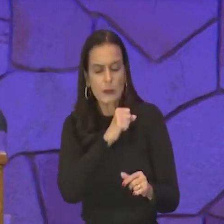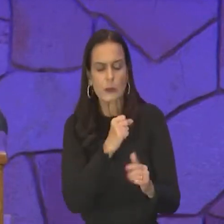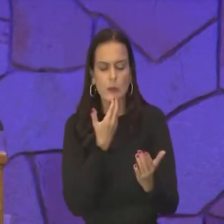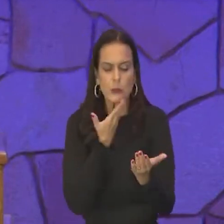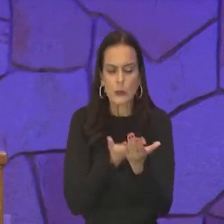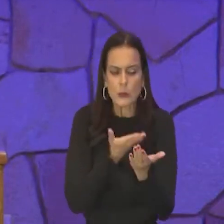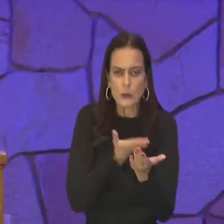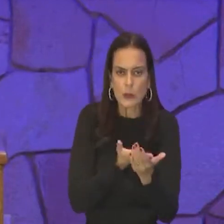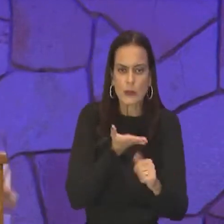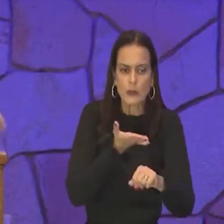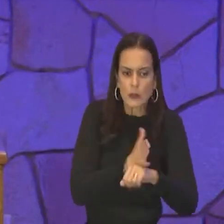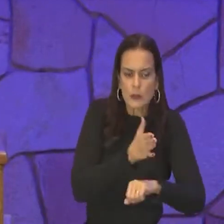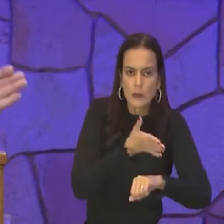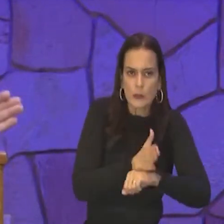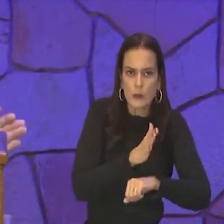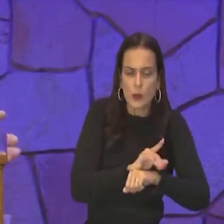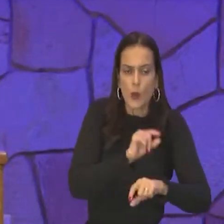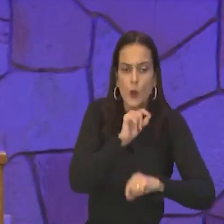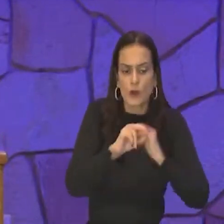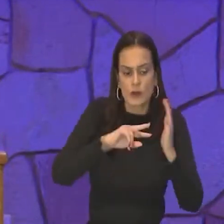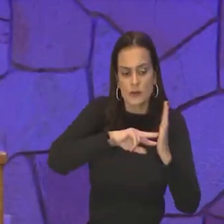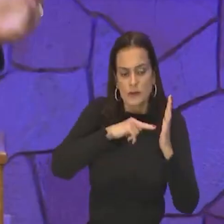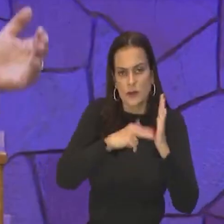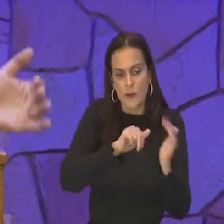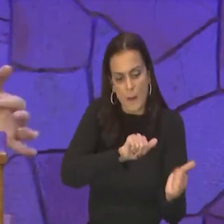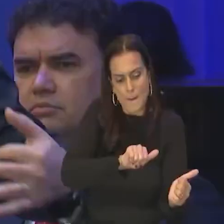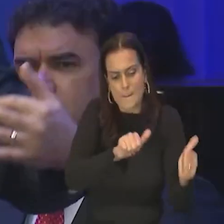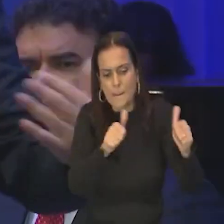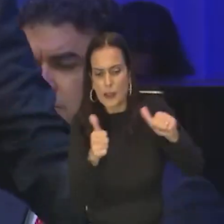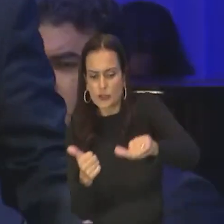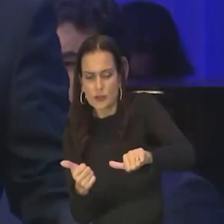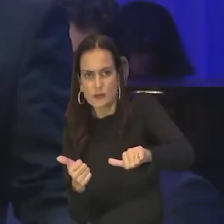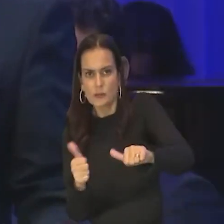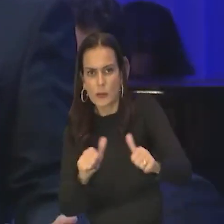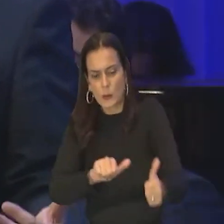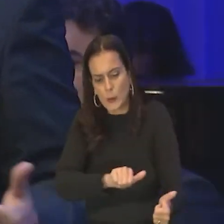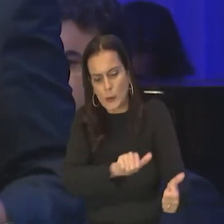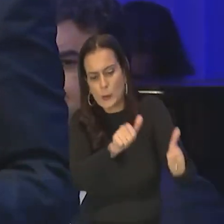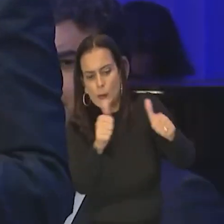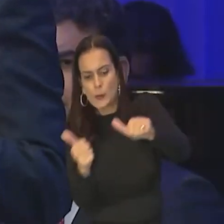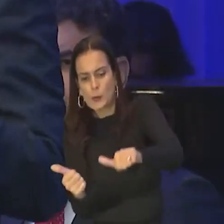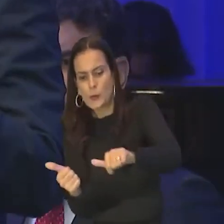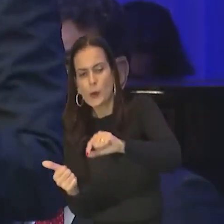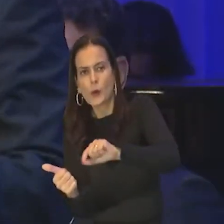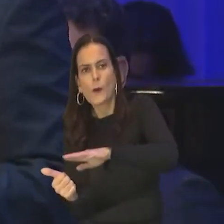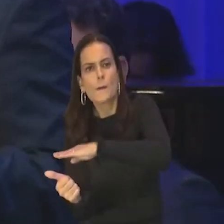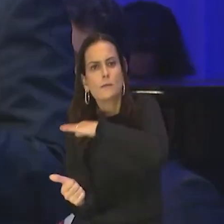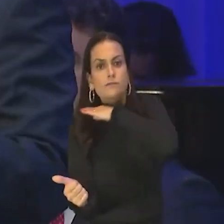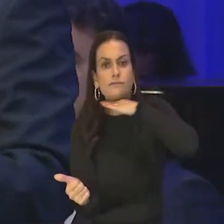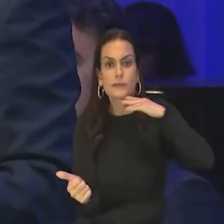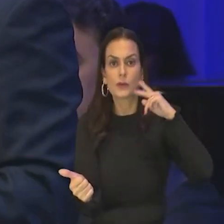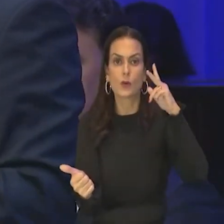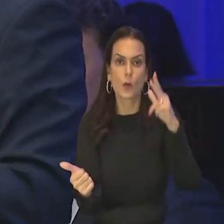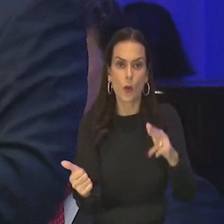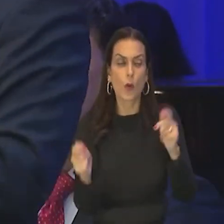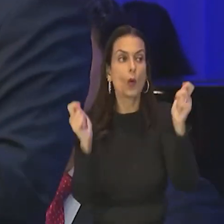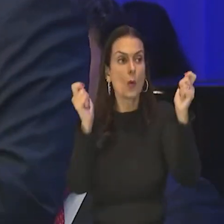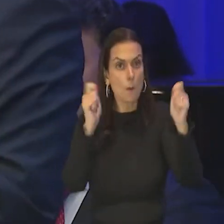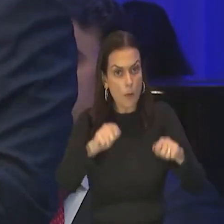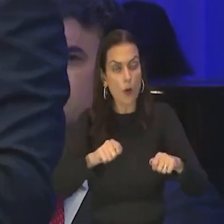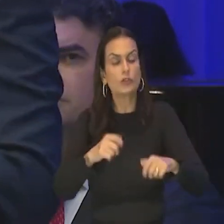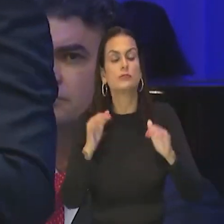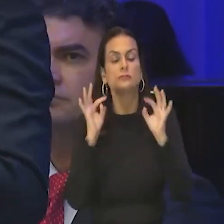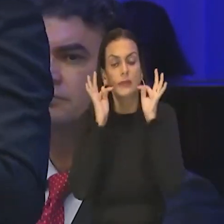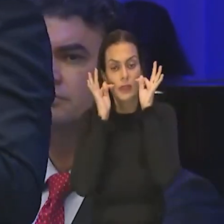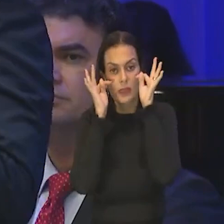pelo treinamento, o que significa este batismo, o que significa esta imersão, e vocês poderão entender e atestar e